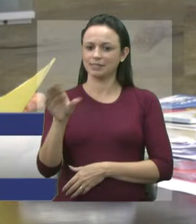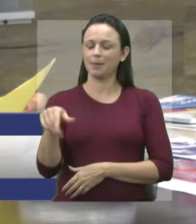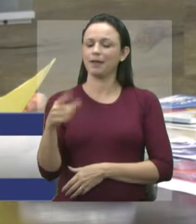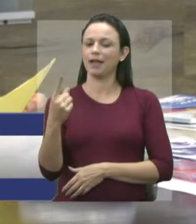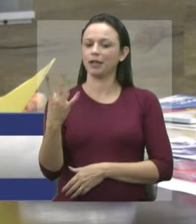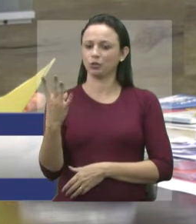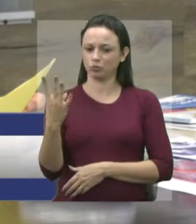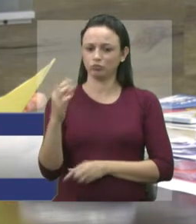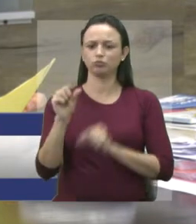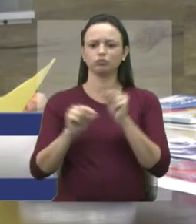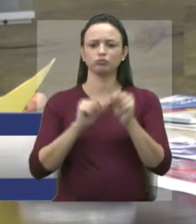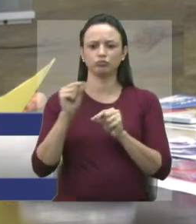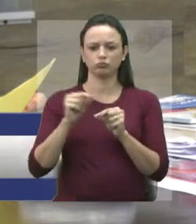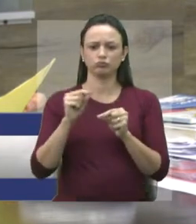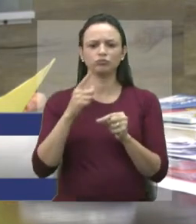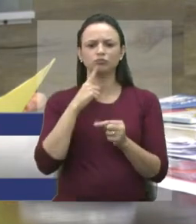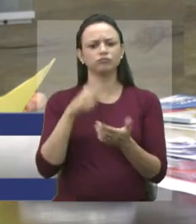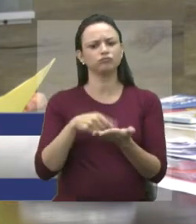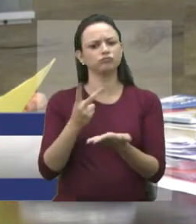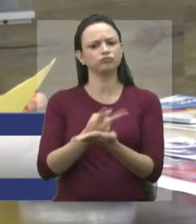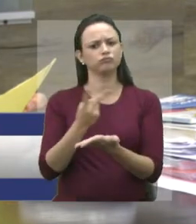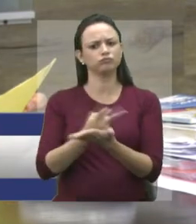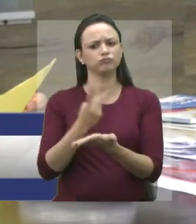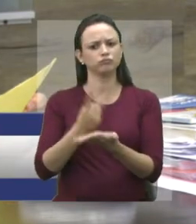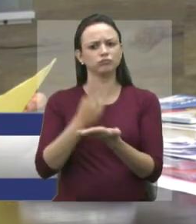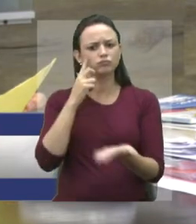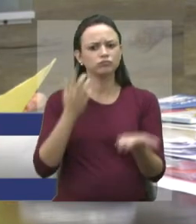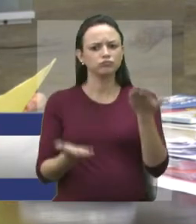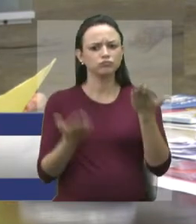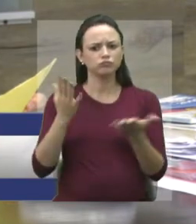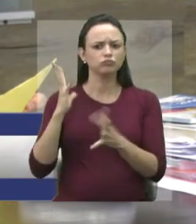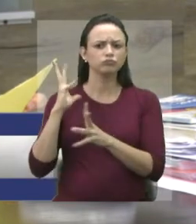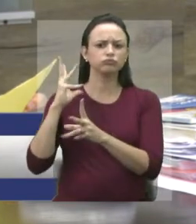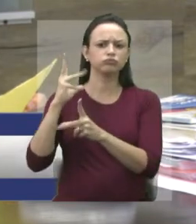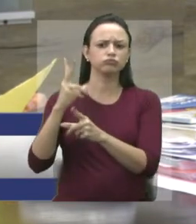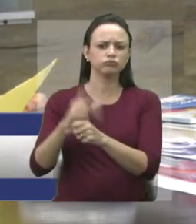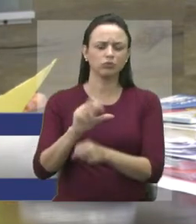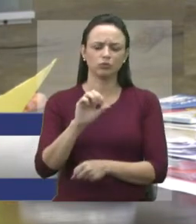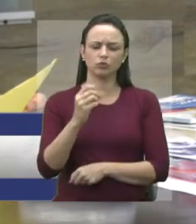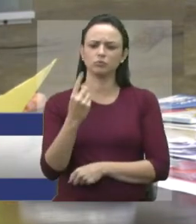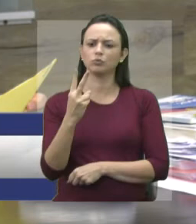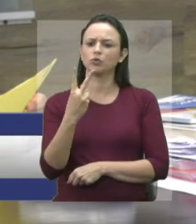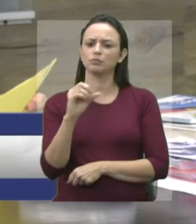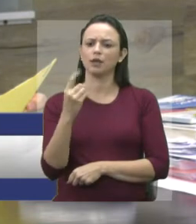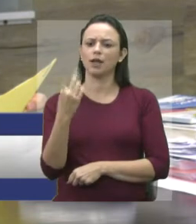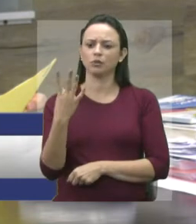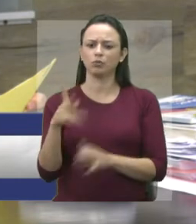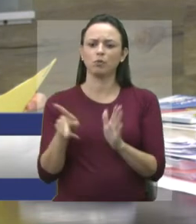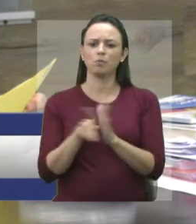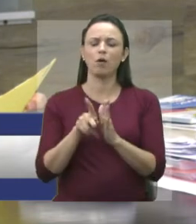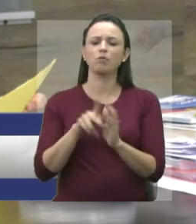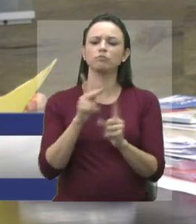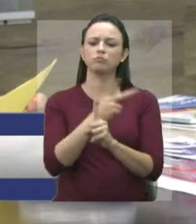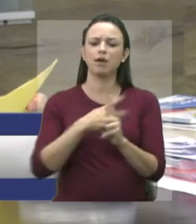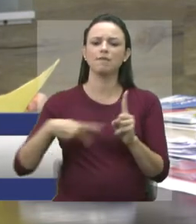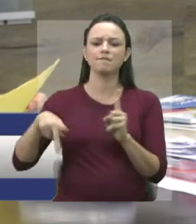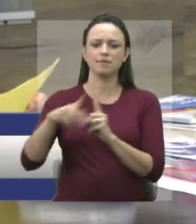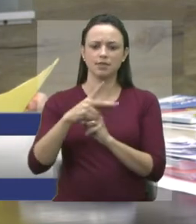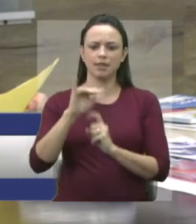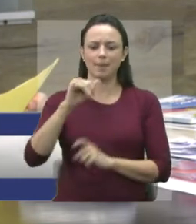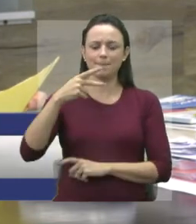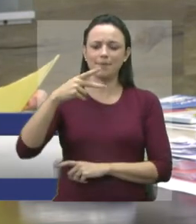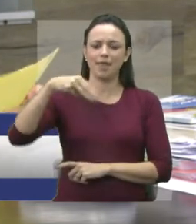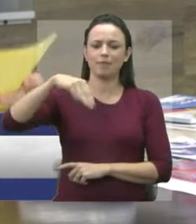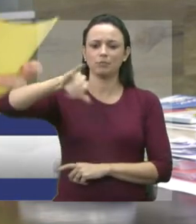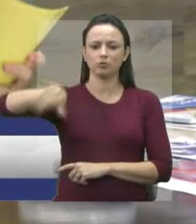960/026/14, que julgou irregular balanço geral do exercício de 2014 do Instituto de Previdência do Município de Jaú, IPMJ.